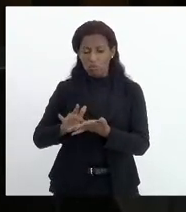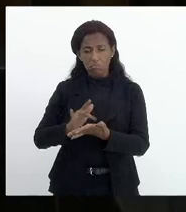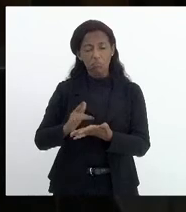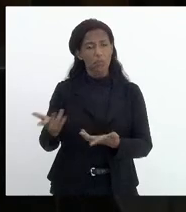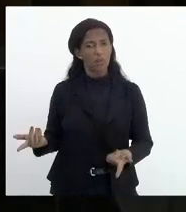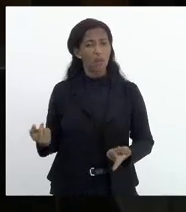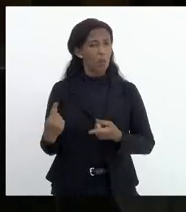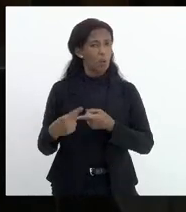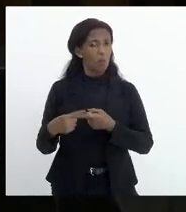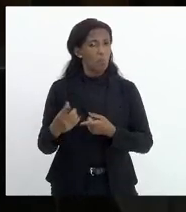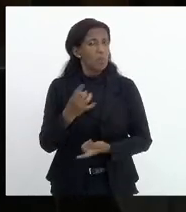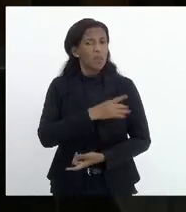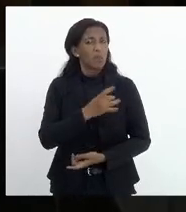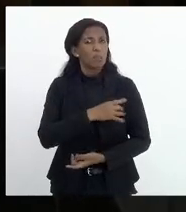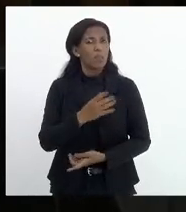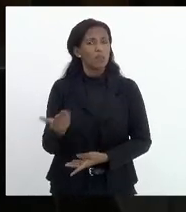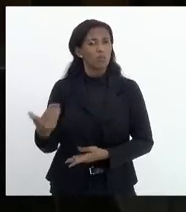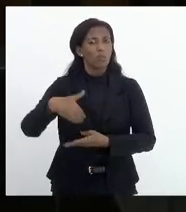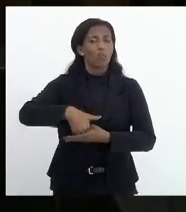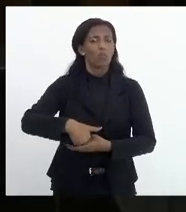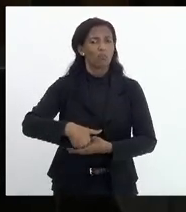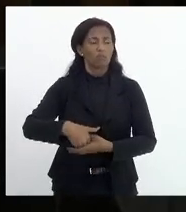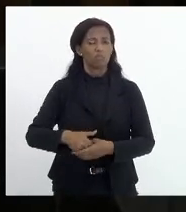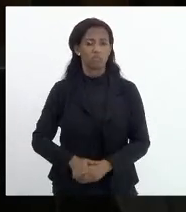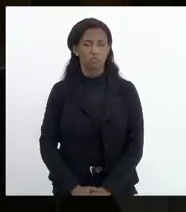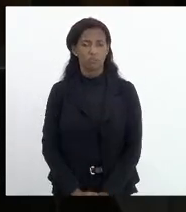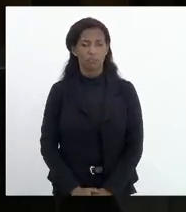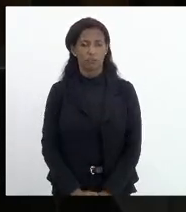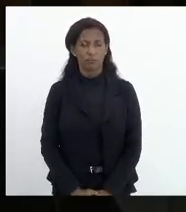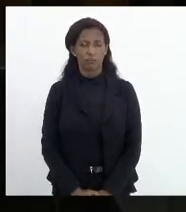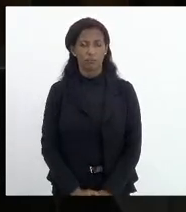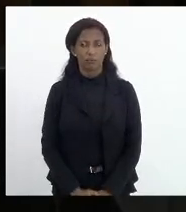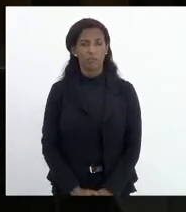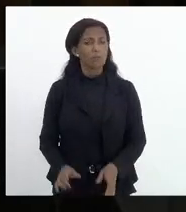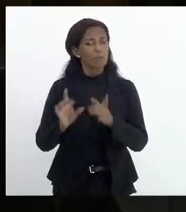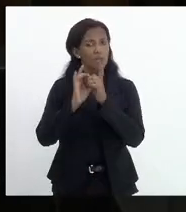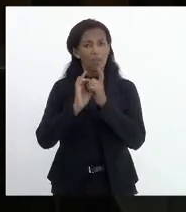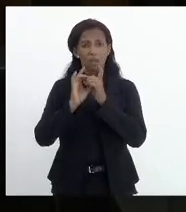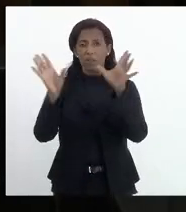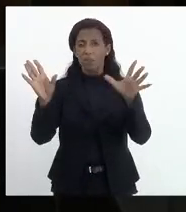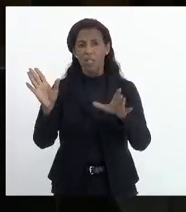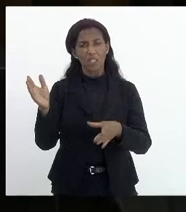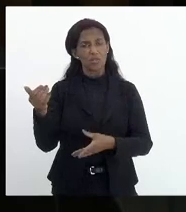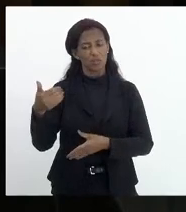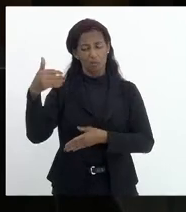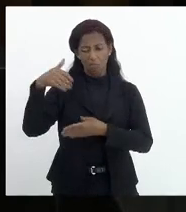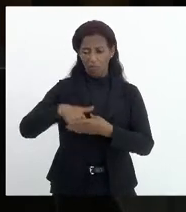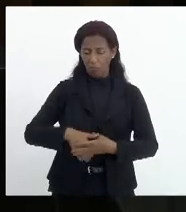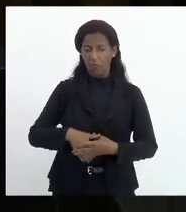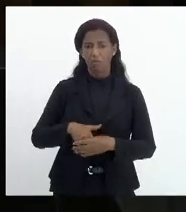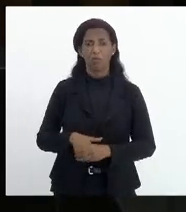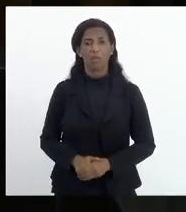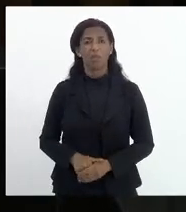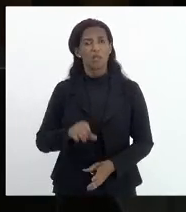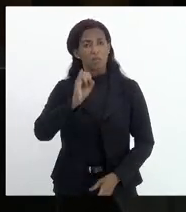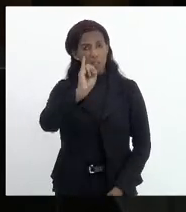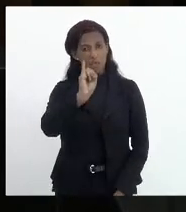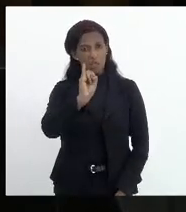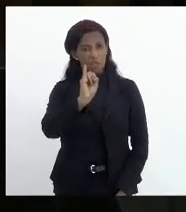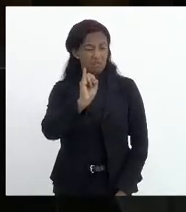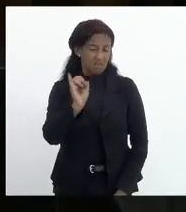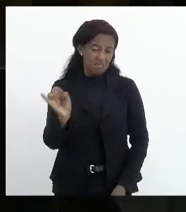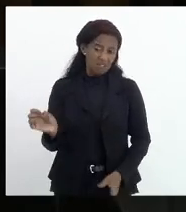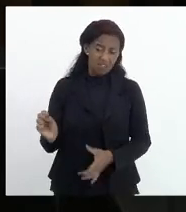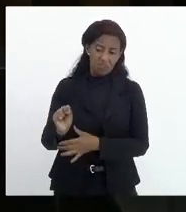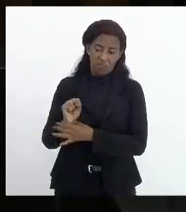é porque que tem que ter medo das urnas e deixa as duas nas falarem se ele tiver respondo